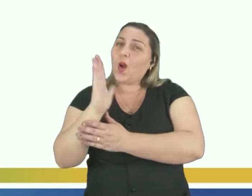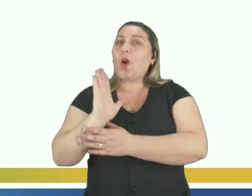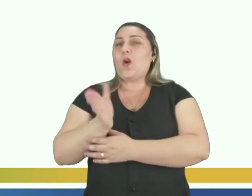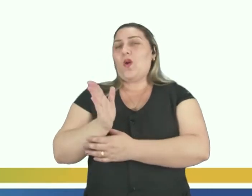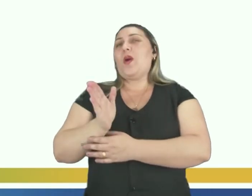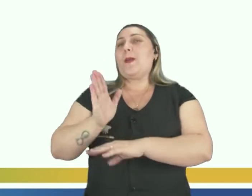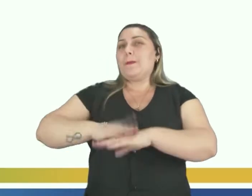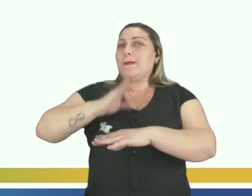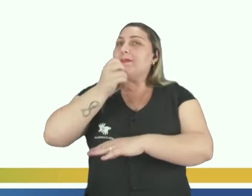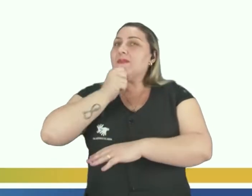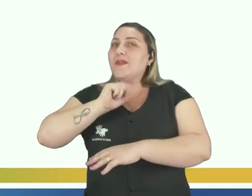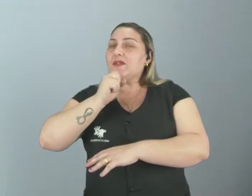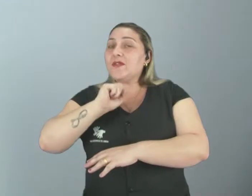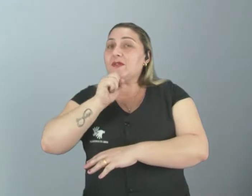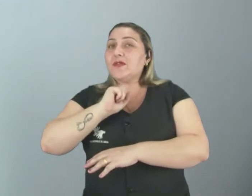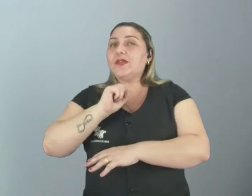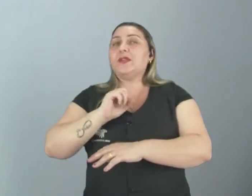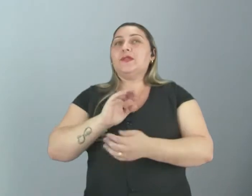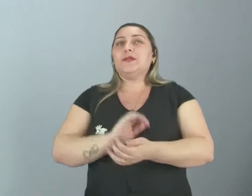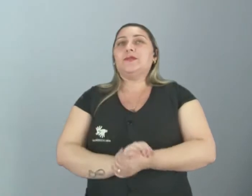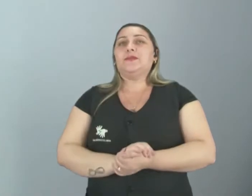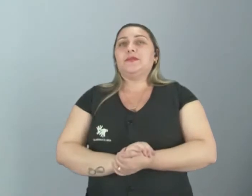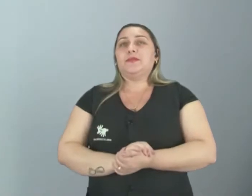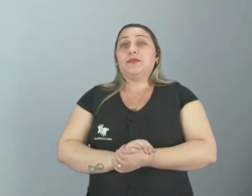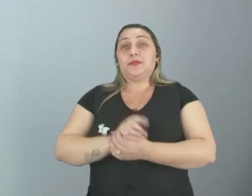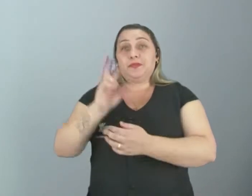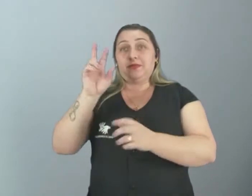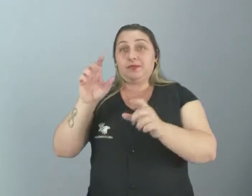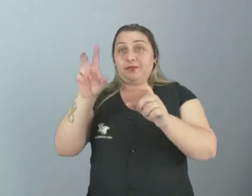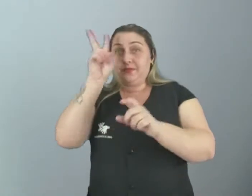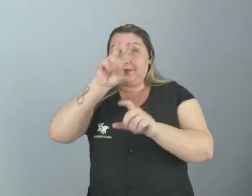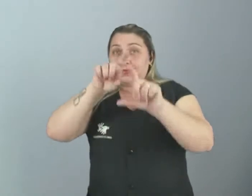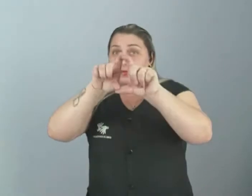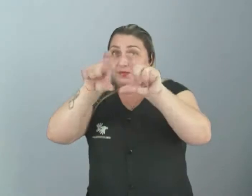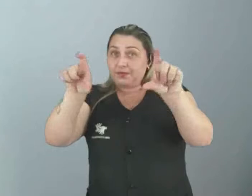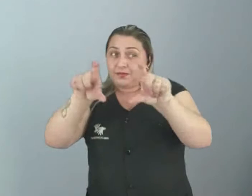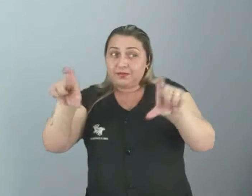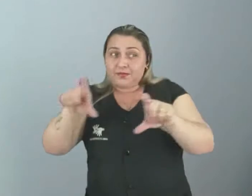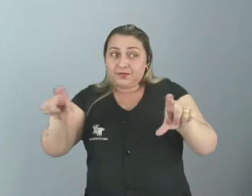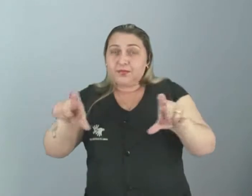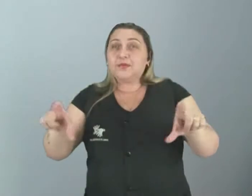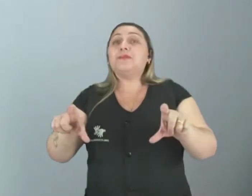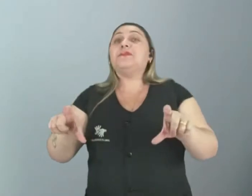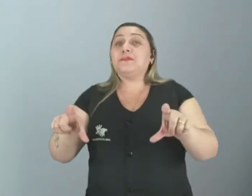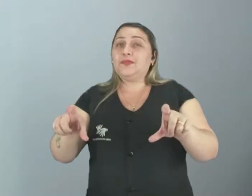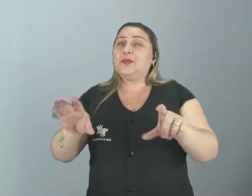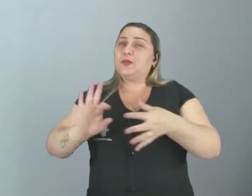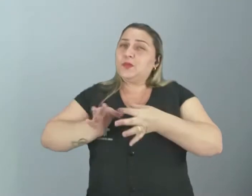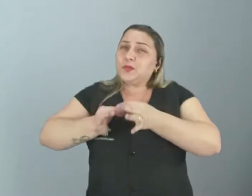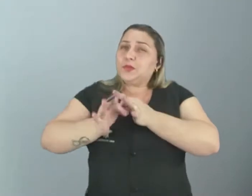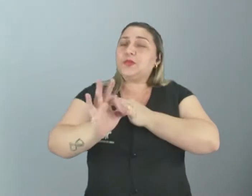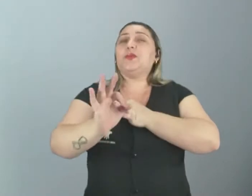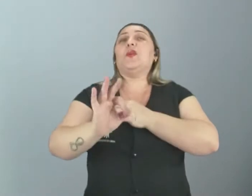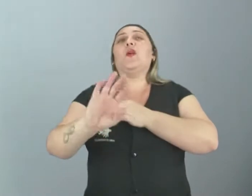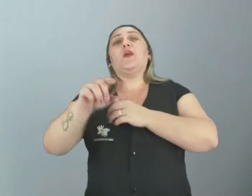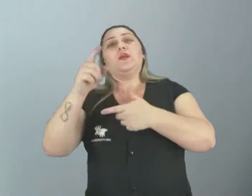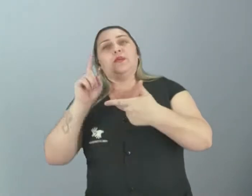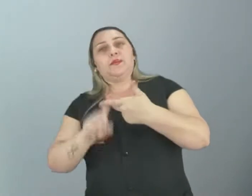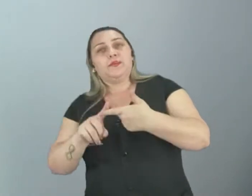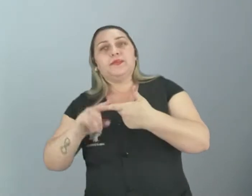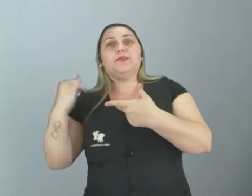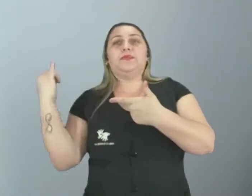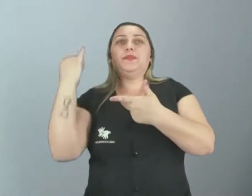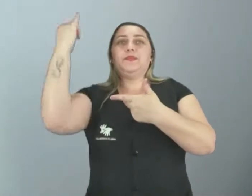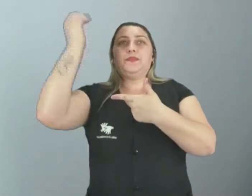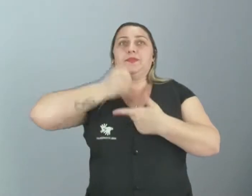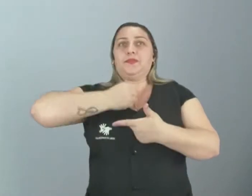pouquinho mais, mas assim, uma história em quadrinhos já que se perpetua por um longo tempo. Outro elemento importante